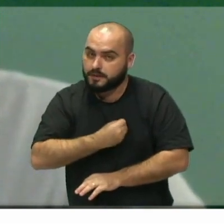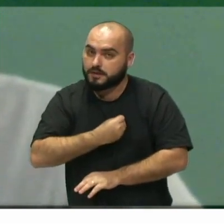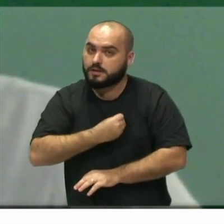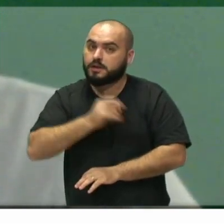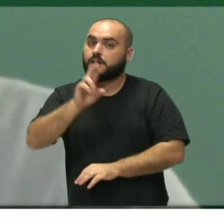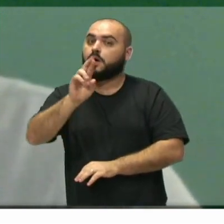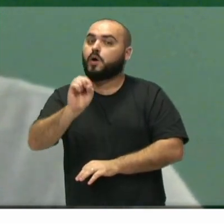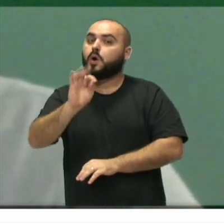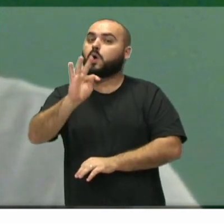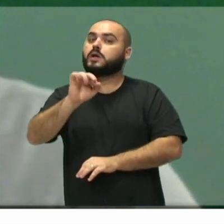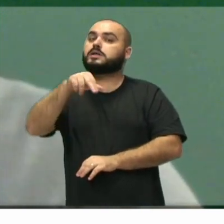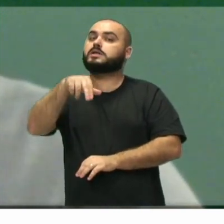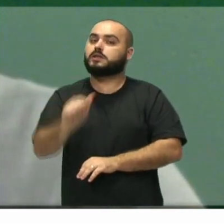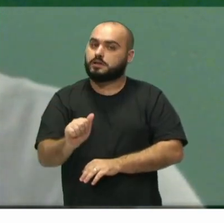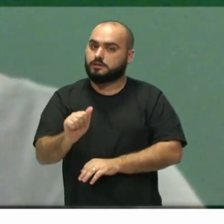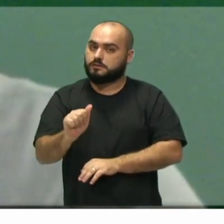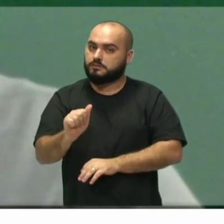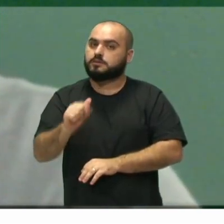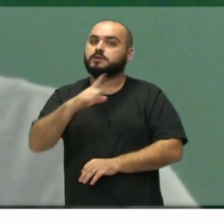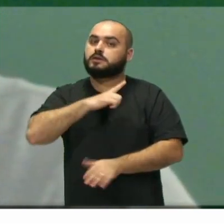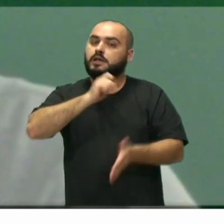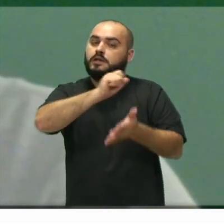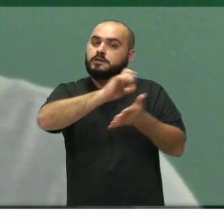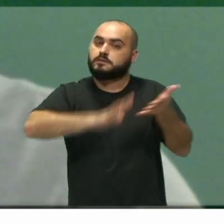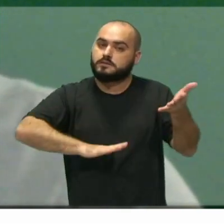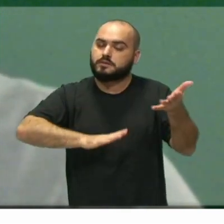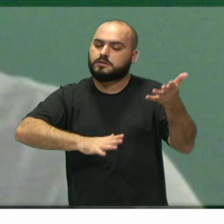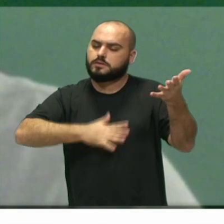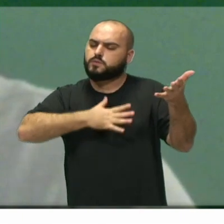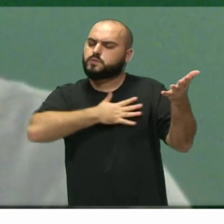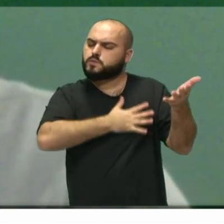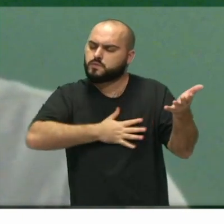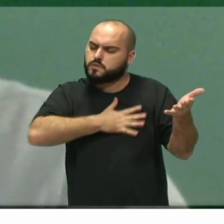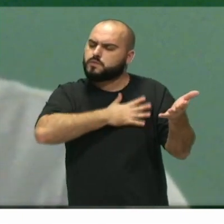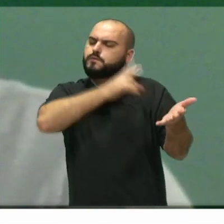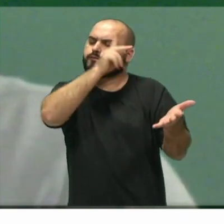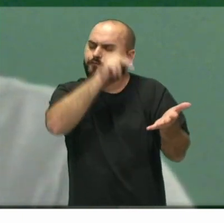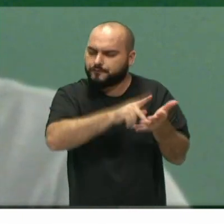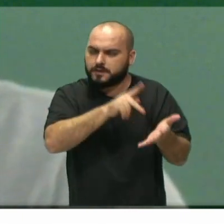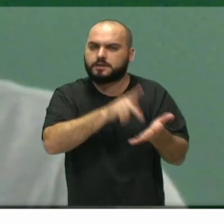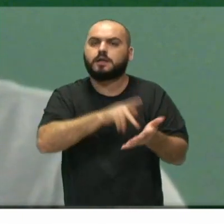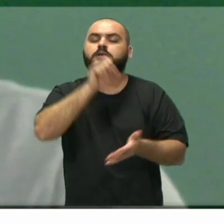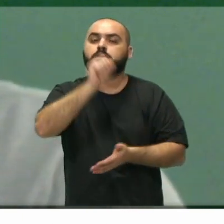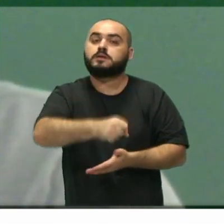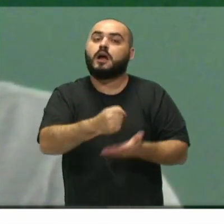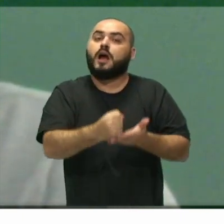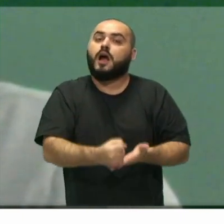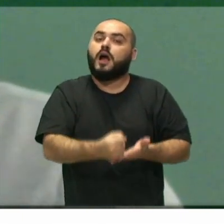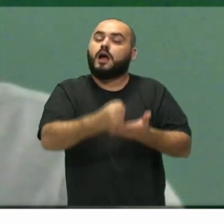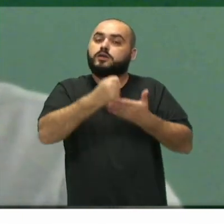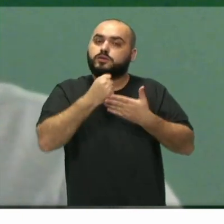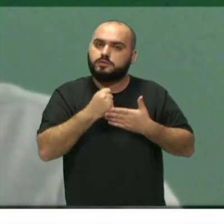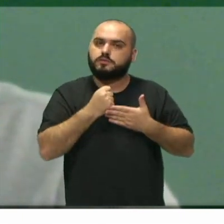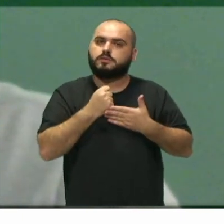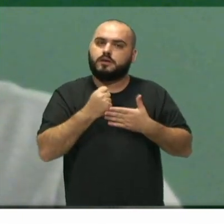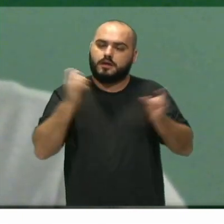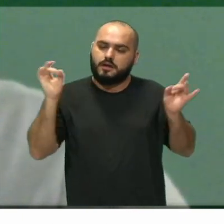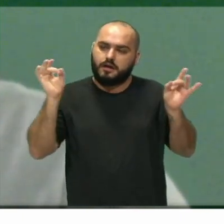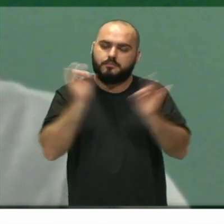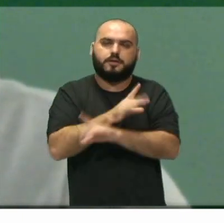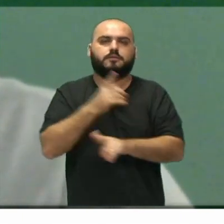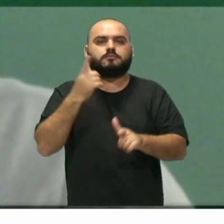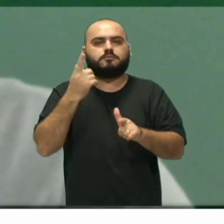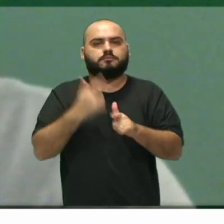vou colocar atividades que são prazerosas, que realmente me dão prazer, que isso vai me ajudar a enfrentar esse período